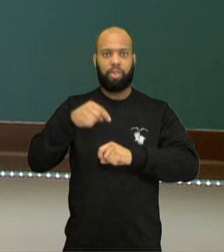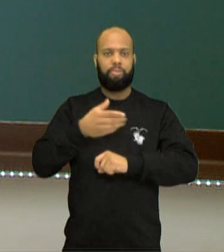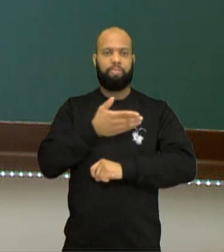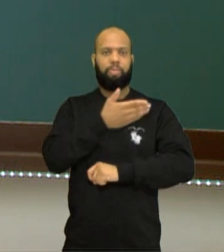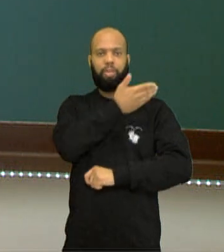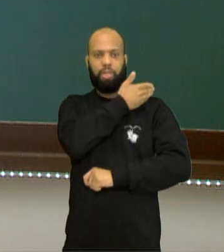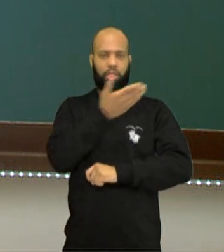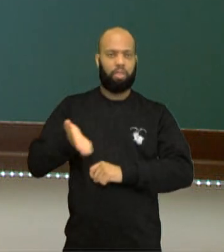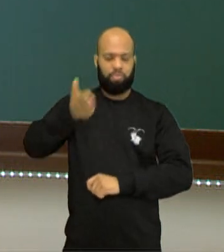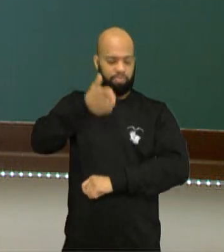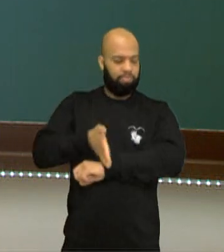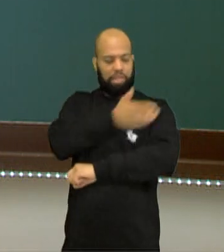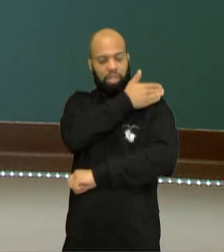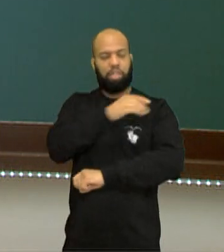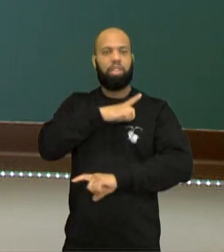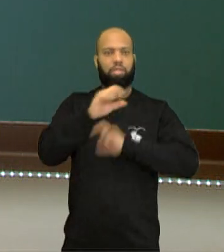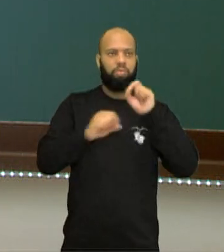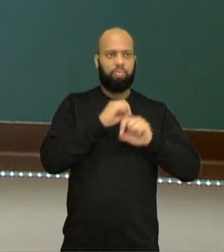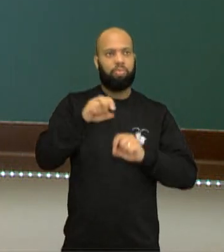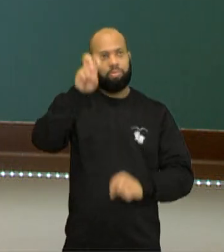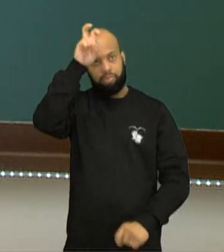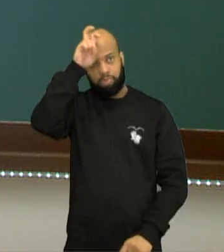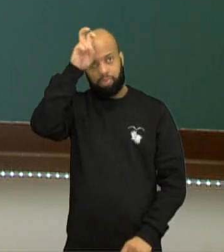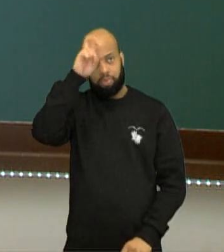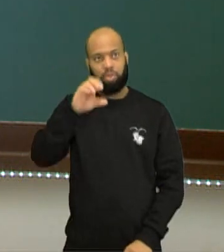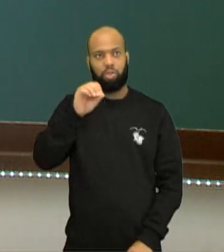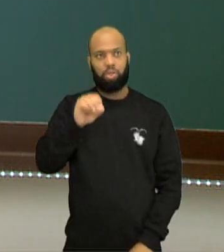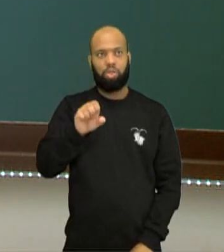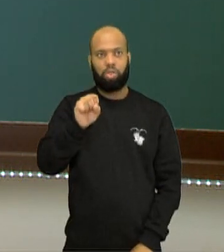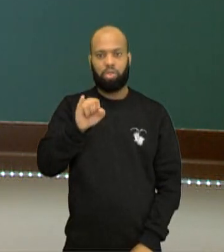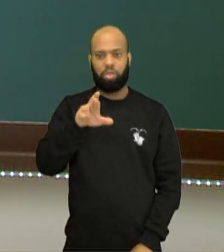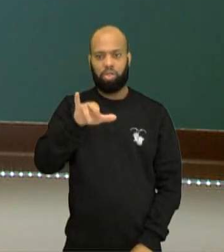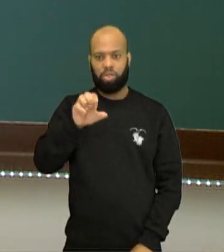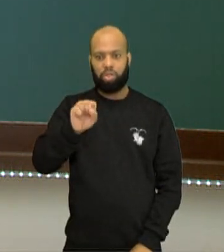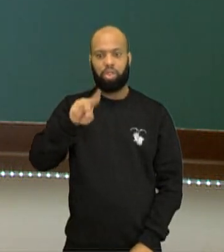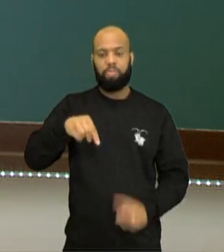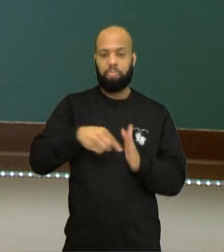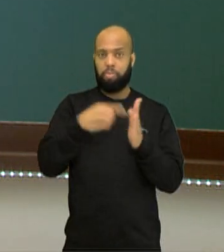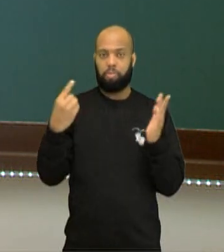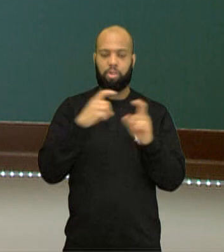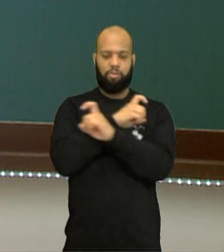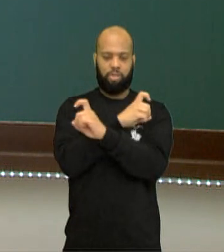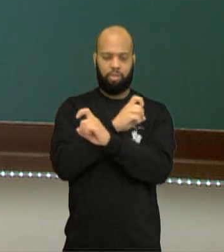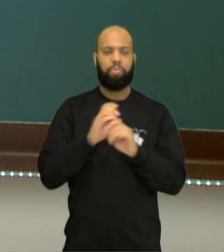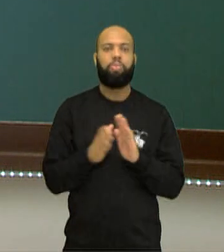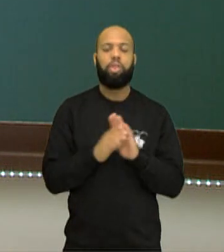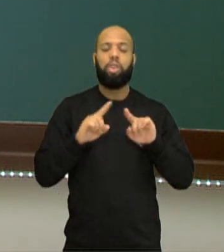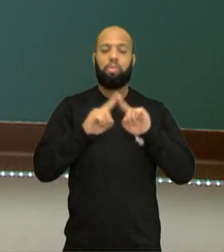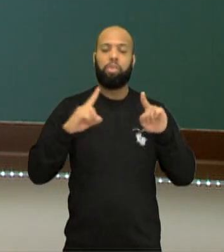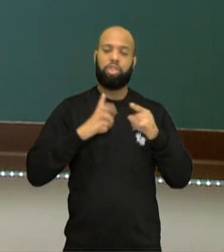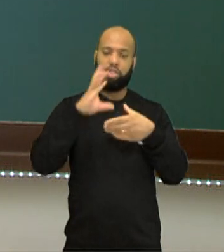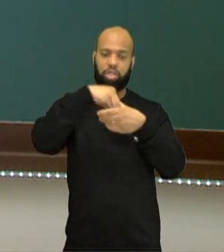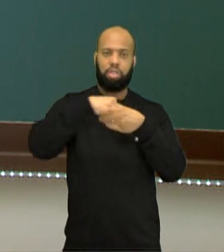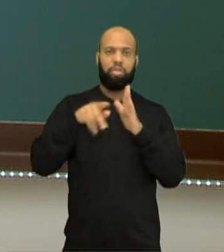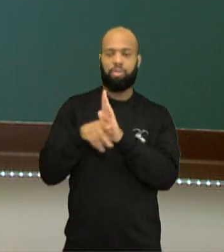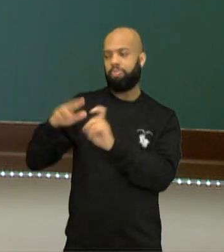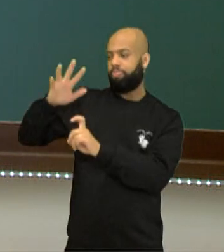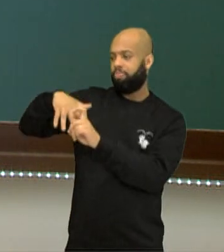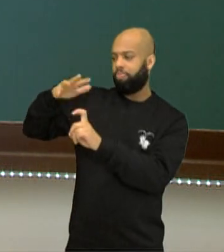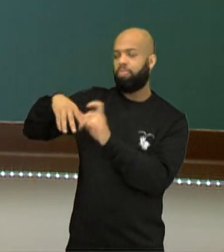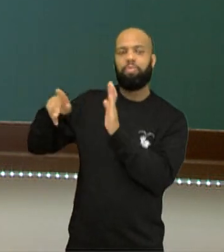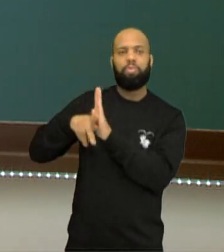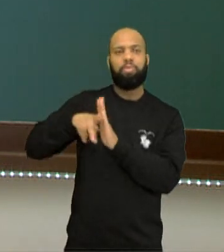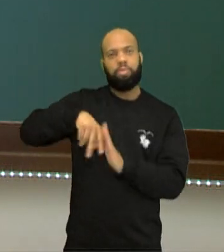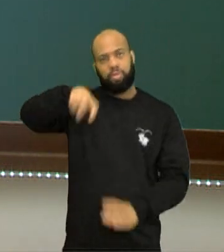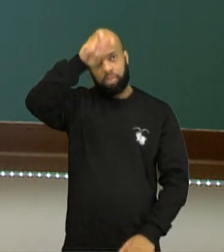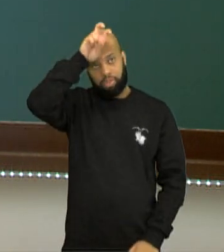usada por Osíris para civilizar o mundo e, consequentemente, ele se torna o primeiro faraó. Lembrando, gente, que dentro da mitologia do Egito, Osíris